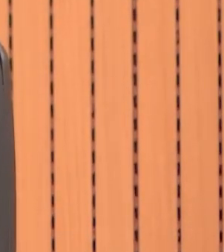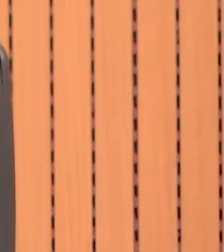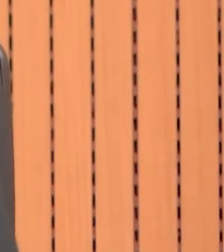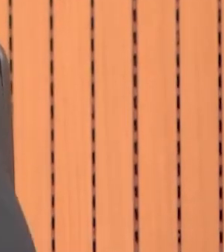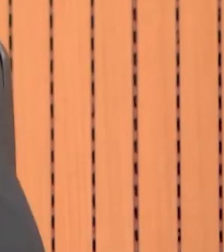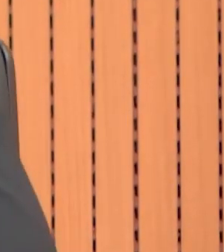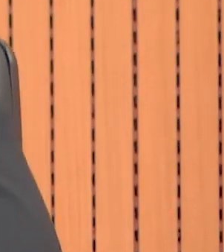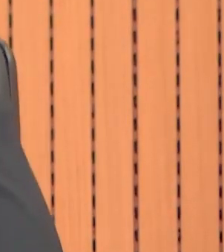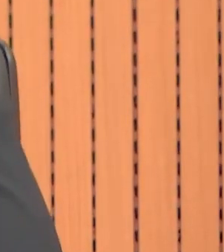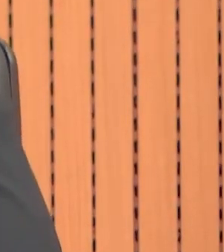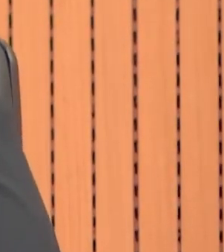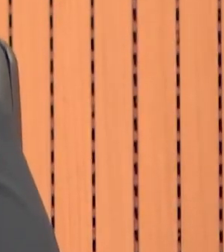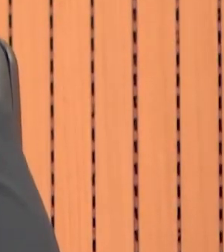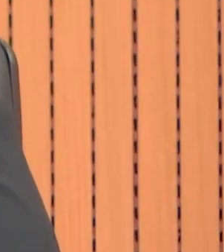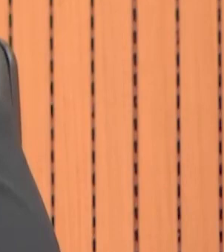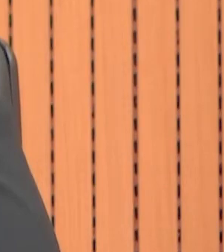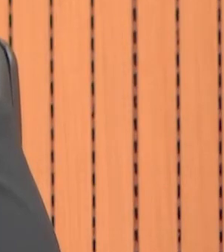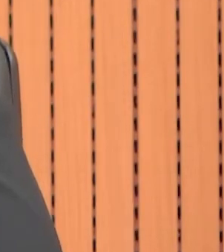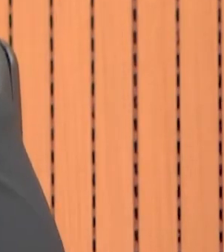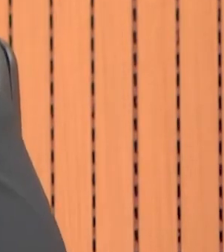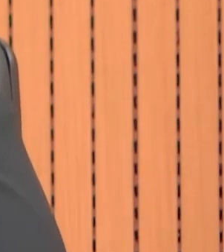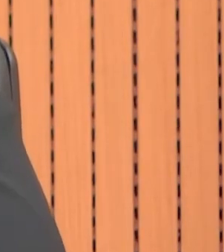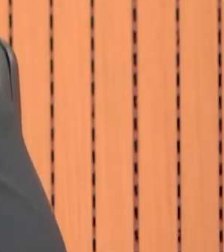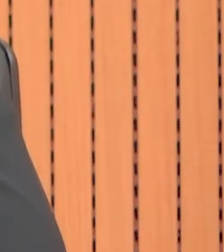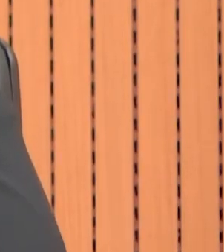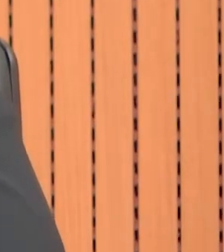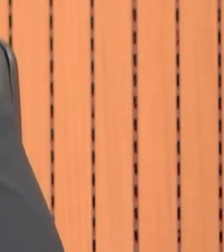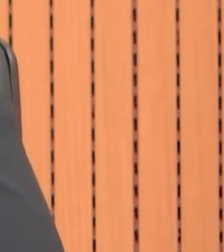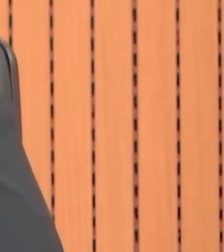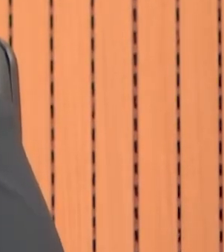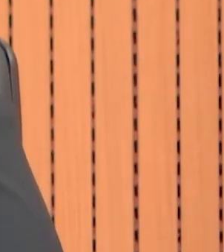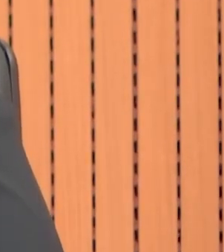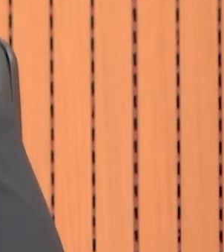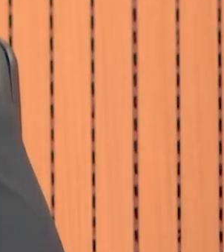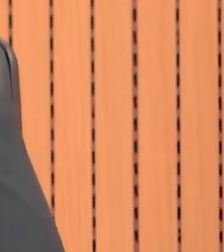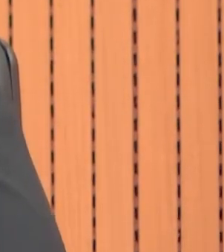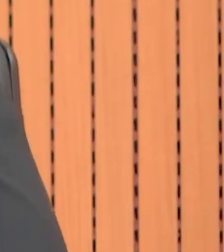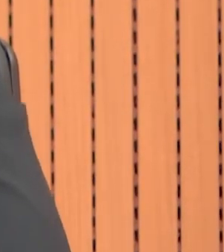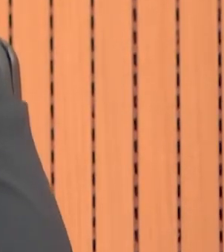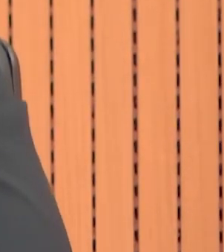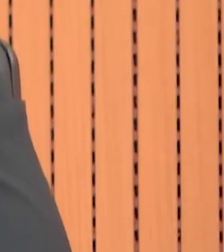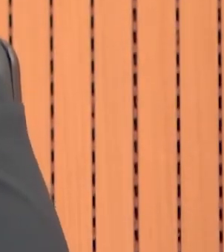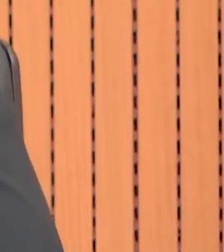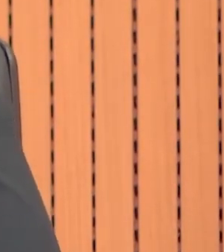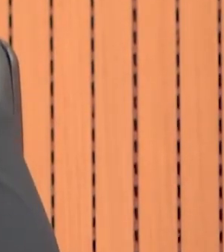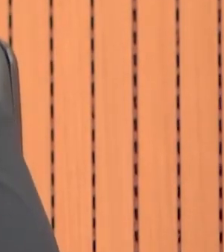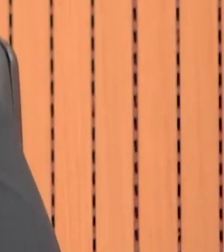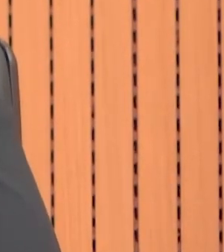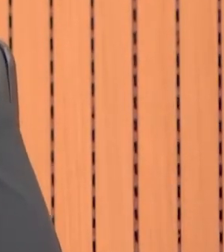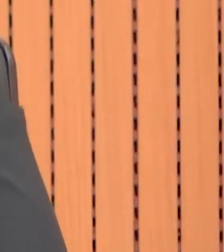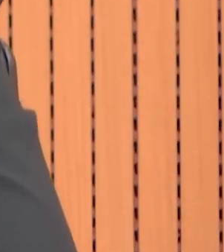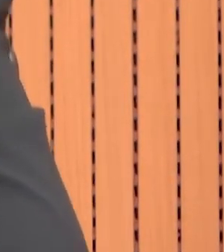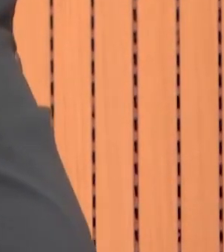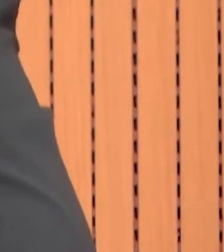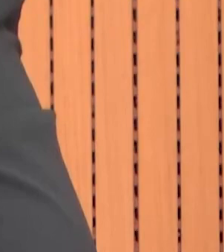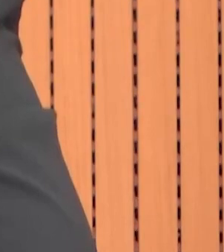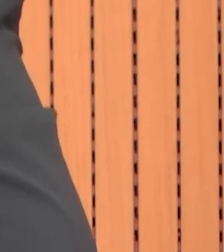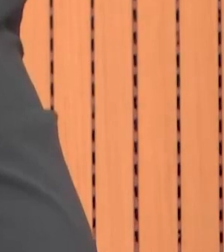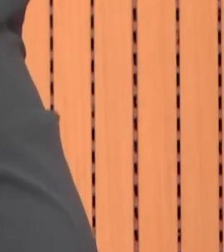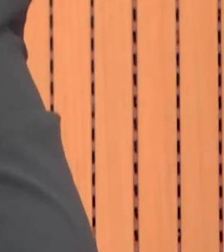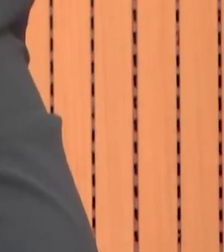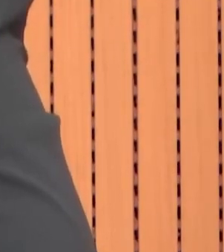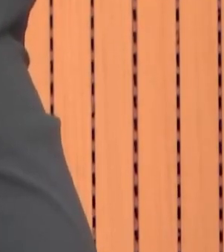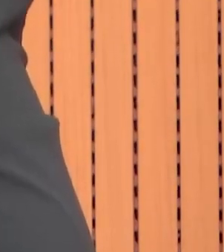adaptação da lei dos comissionados, que elas têm que ocorrer em função das novas diretrizes da lei